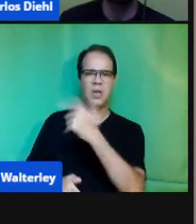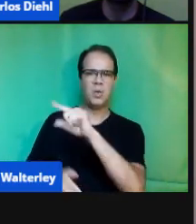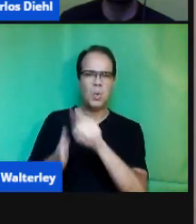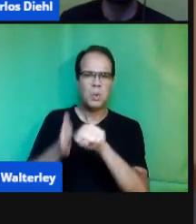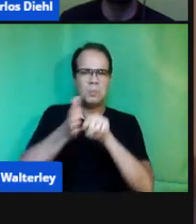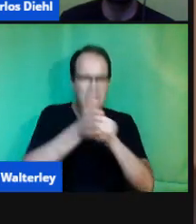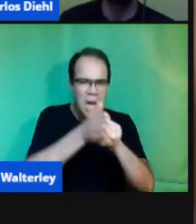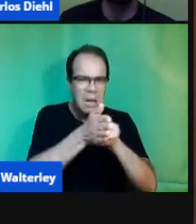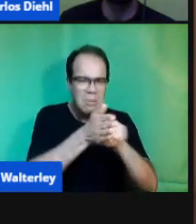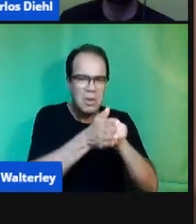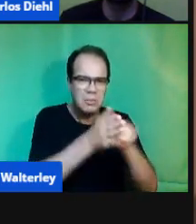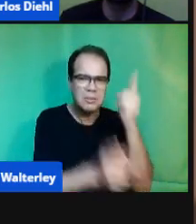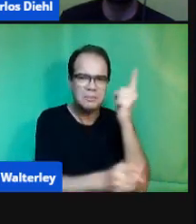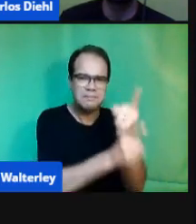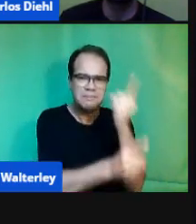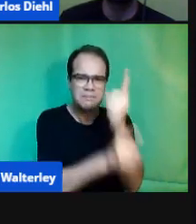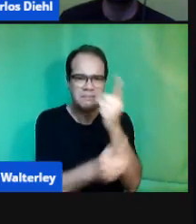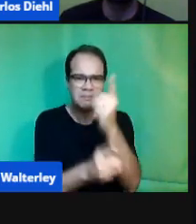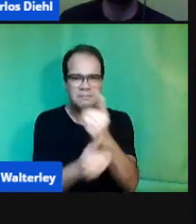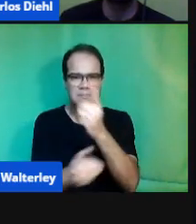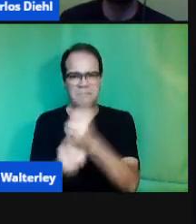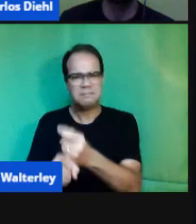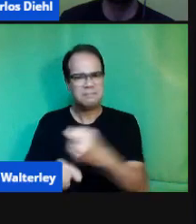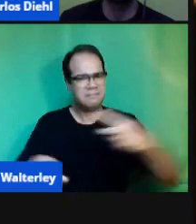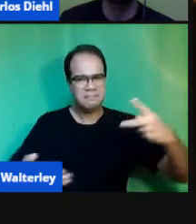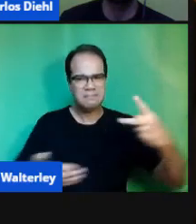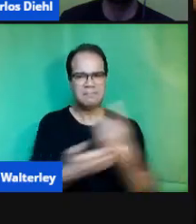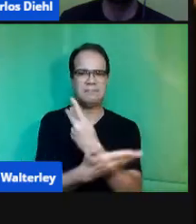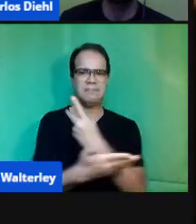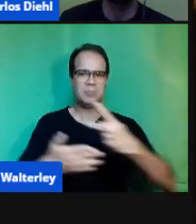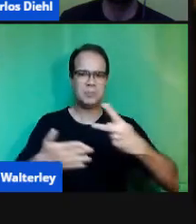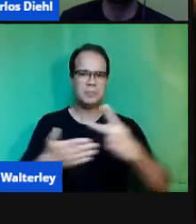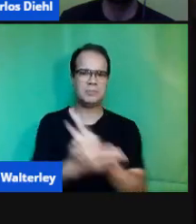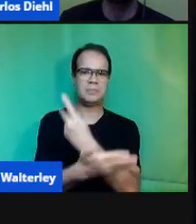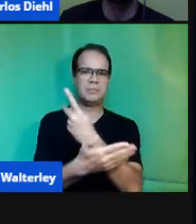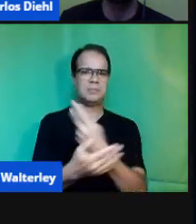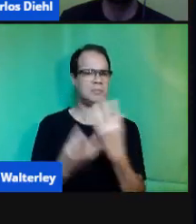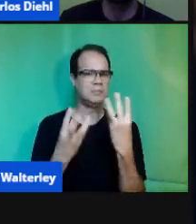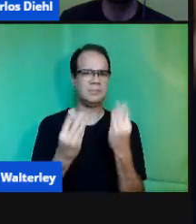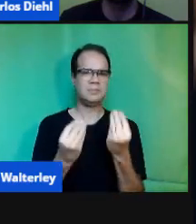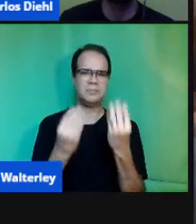nós? Mas vai impedimento de não ter feito mais.